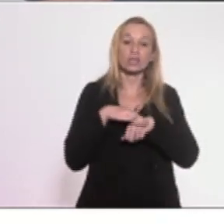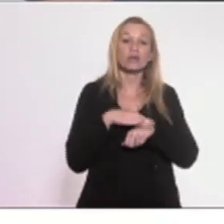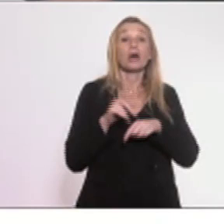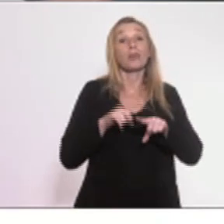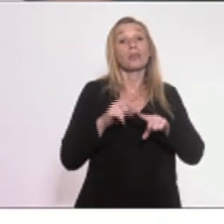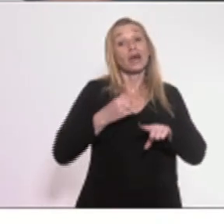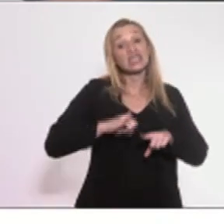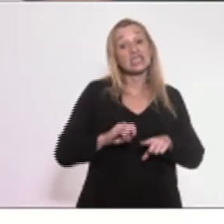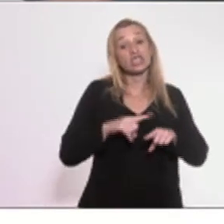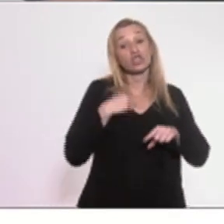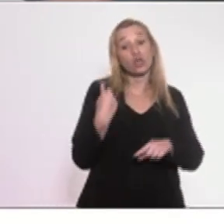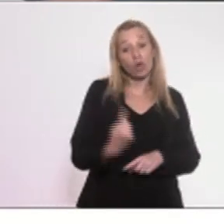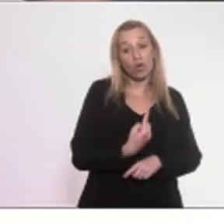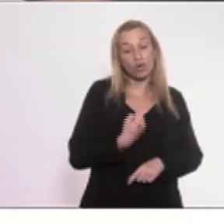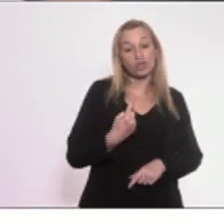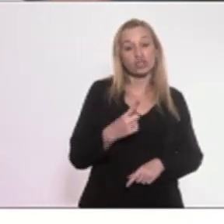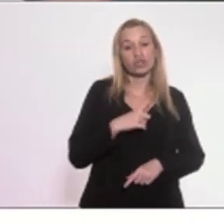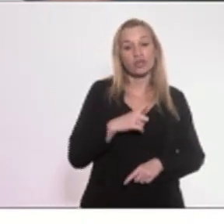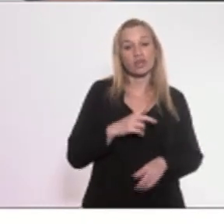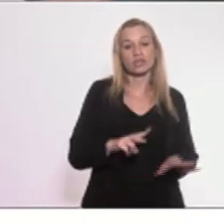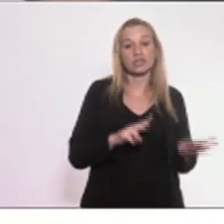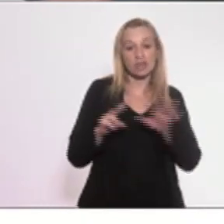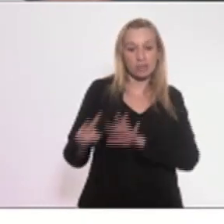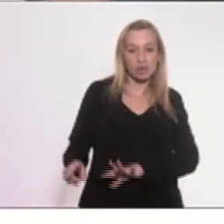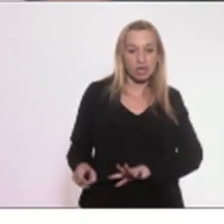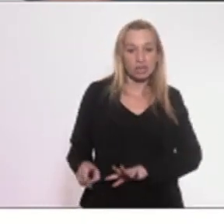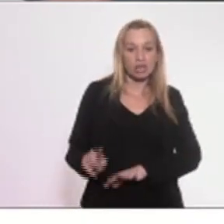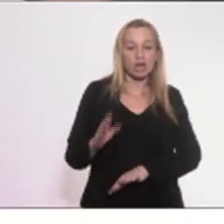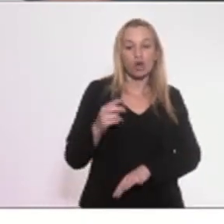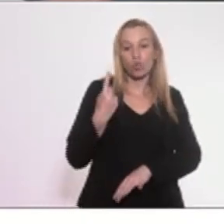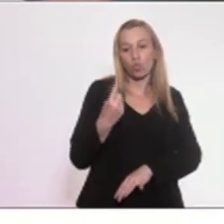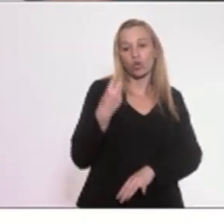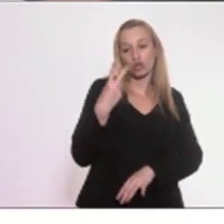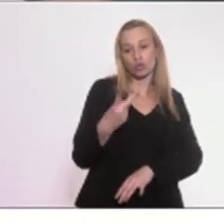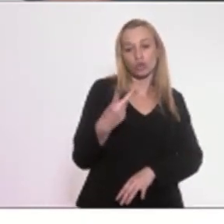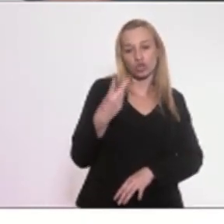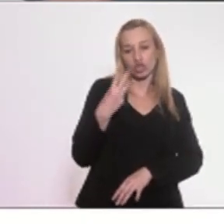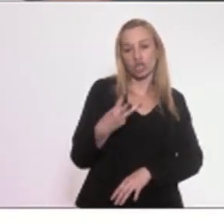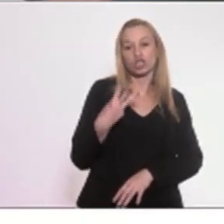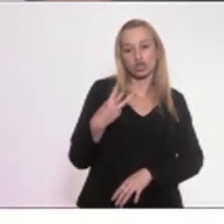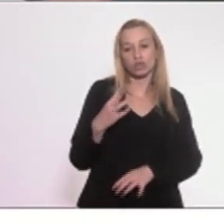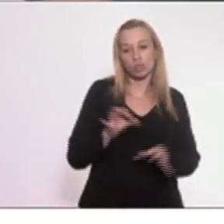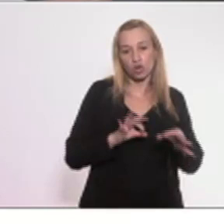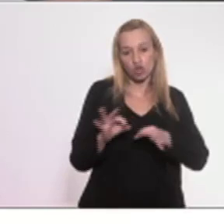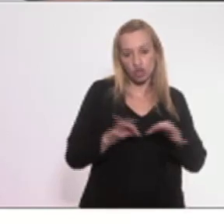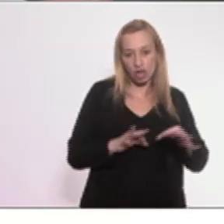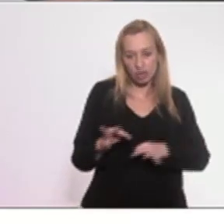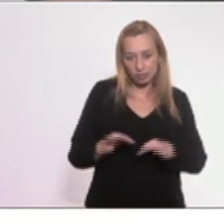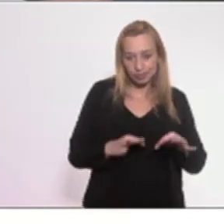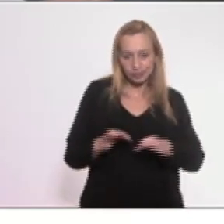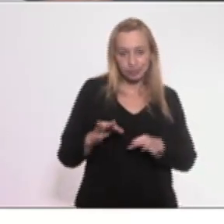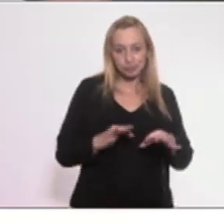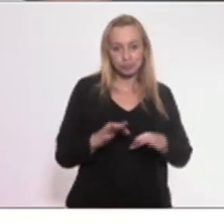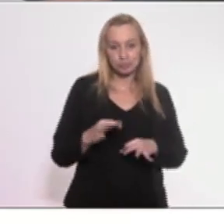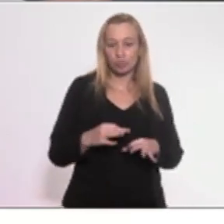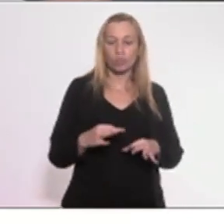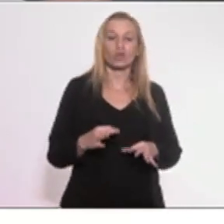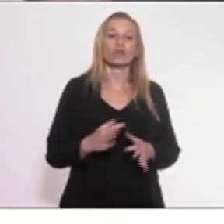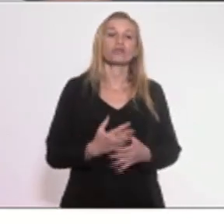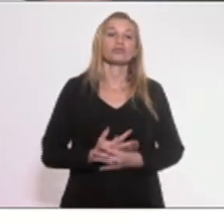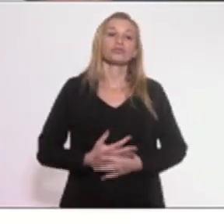se nós tivermos cada semana 1, 2, 3 projetos, depois com pendências, que a gente não consegue chegar a